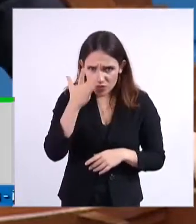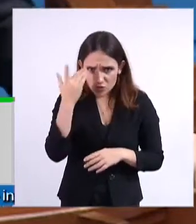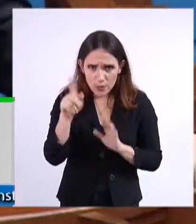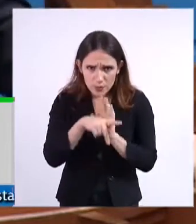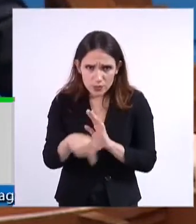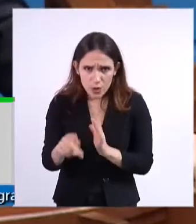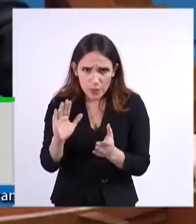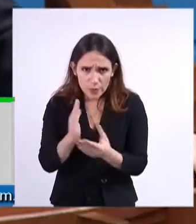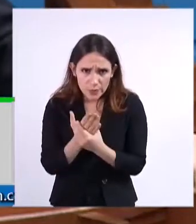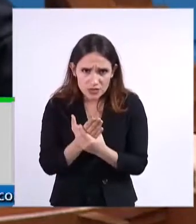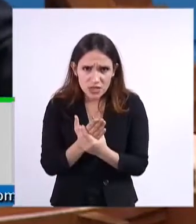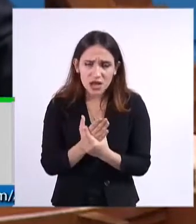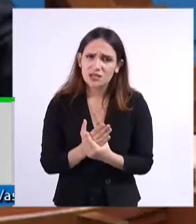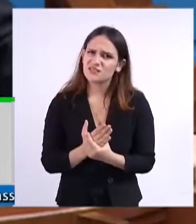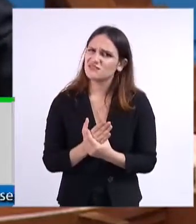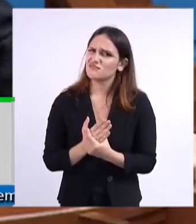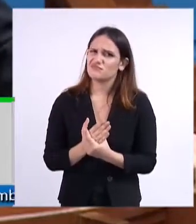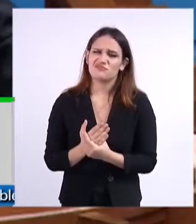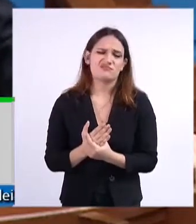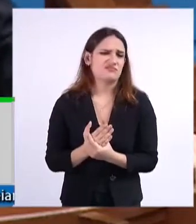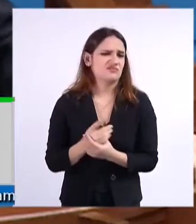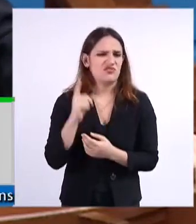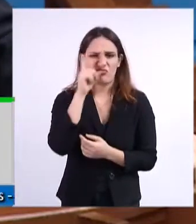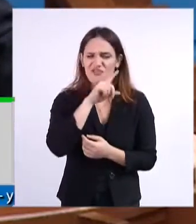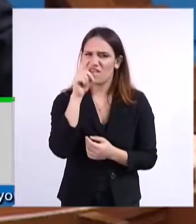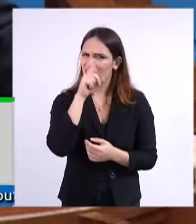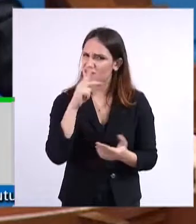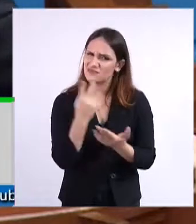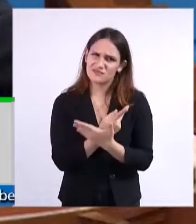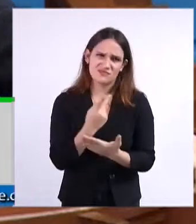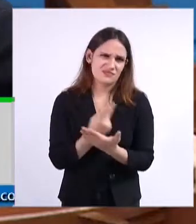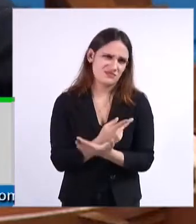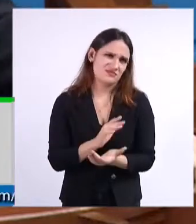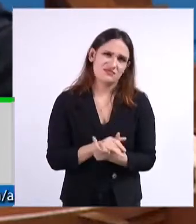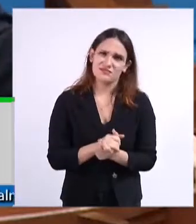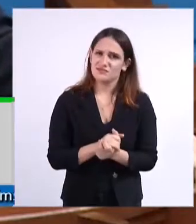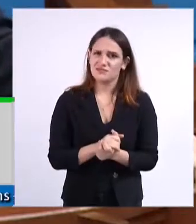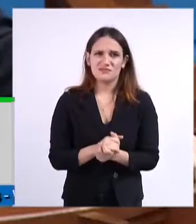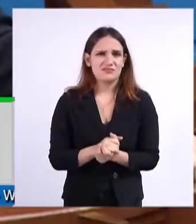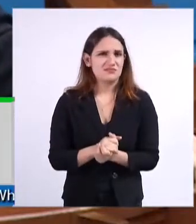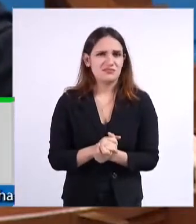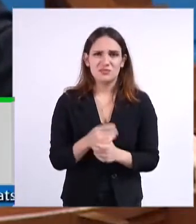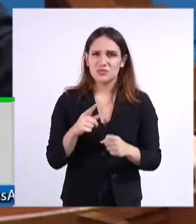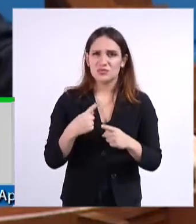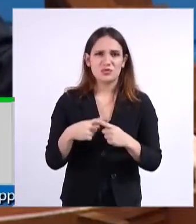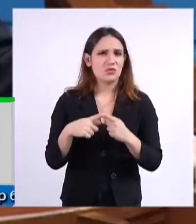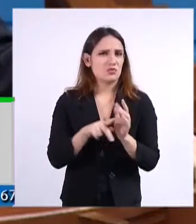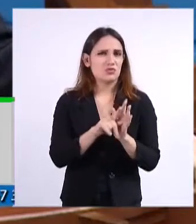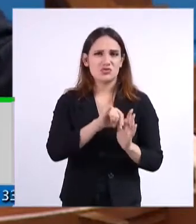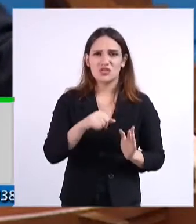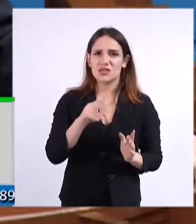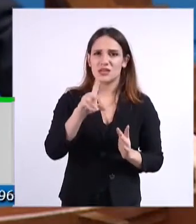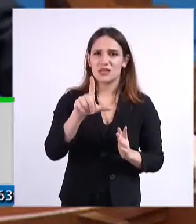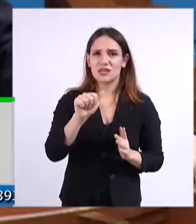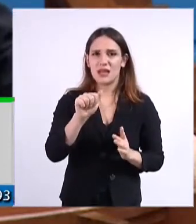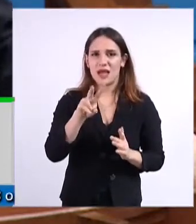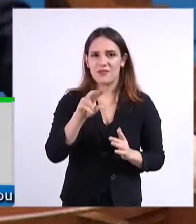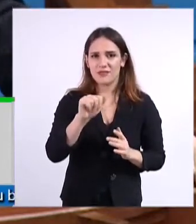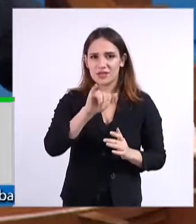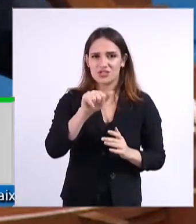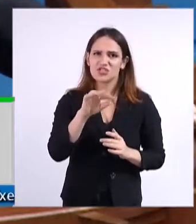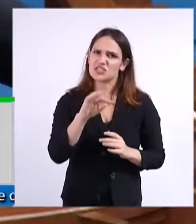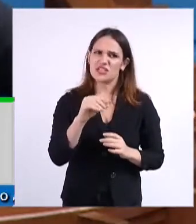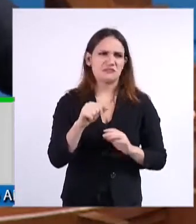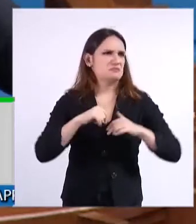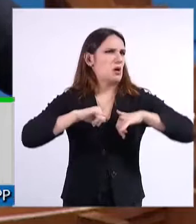Assim, ilegalidade atrás de ilegalidade, a Operação Lava Jato fez pirotecnia, fez muita, né, barulho